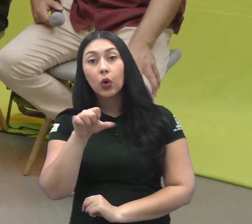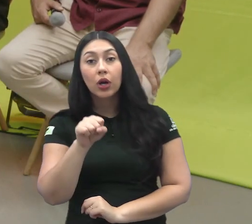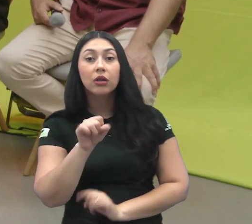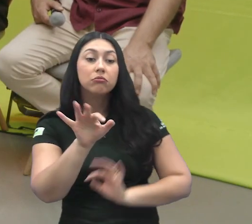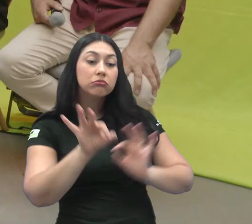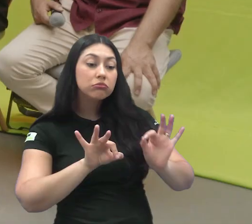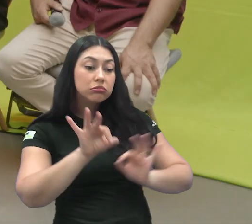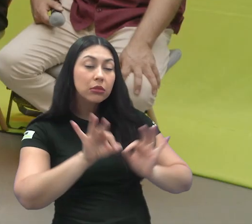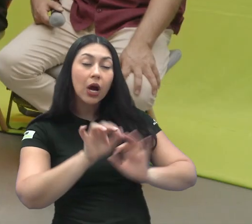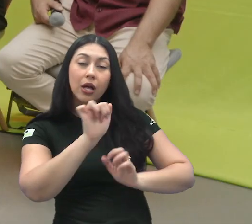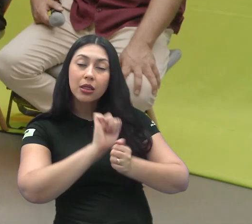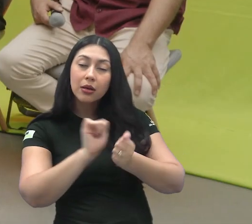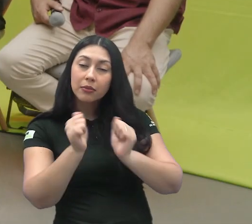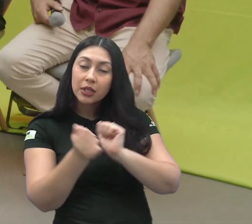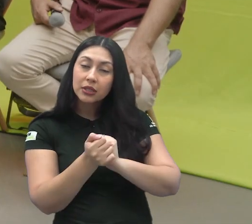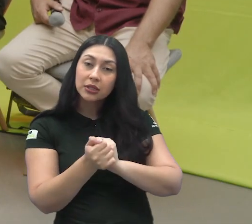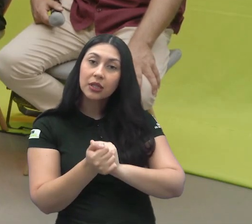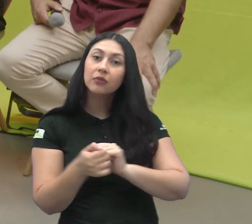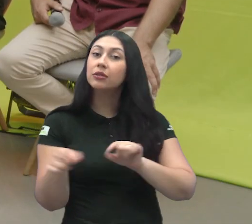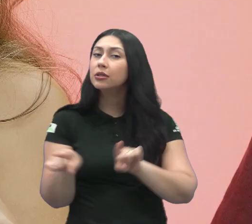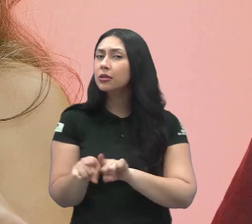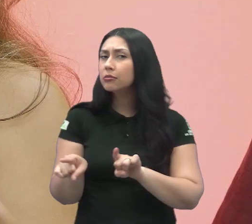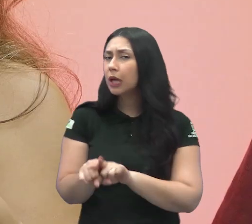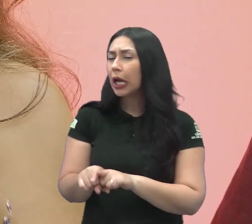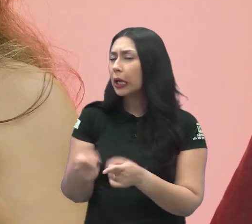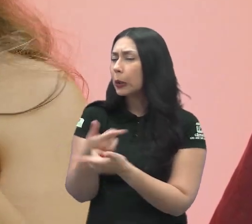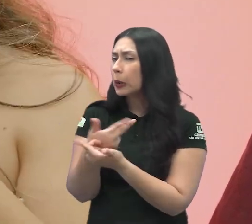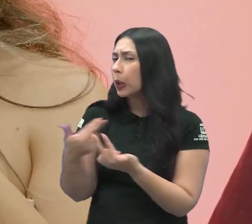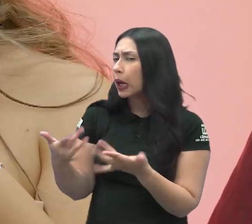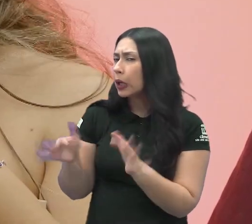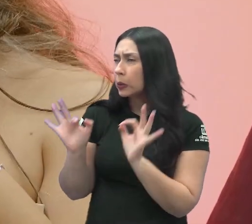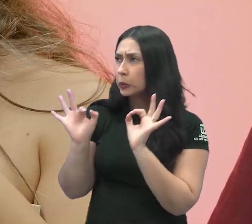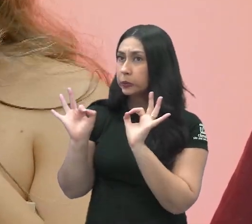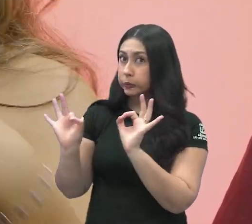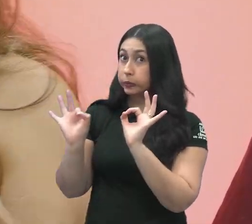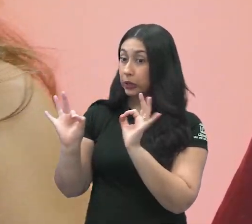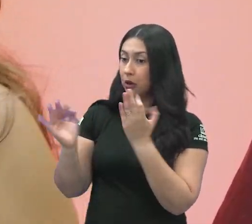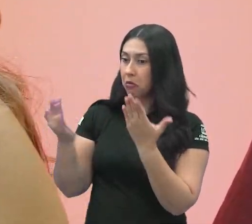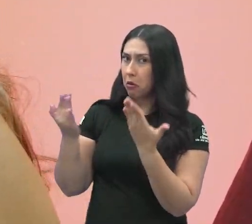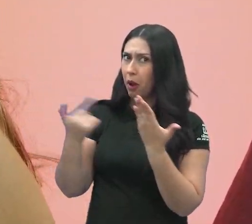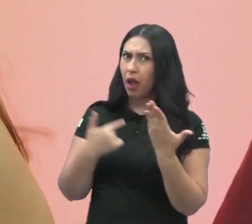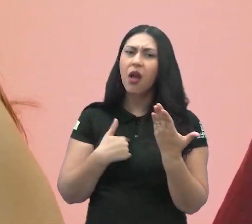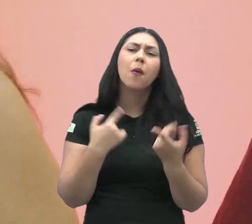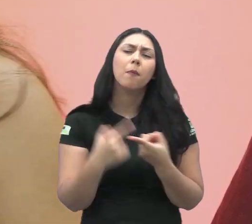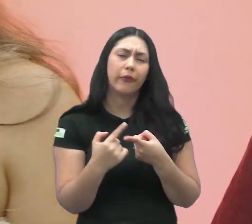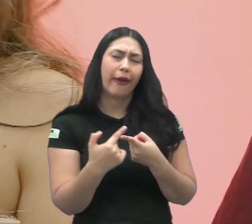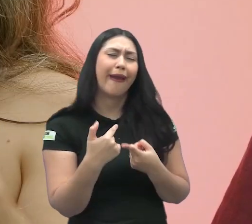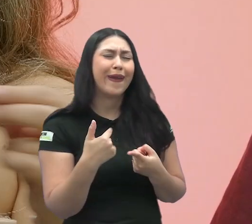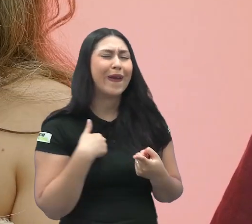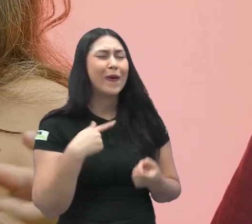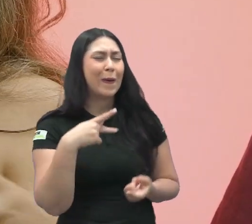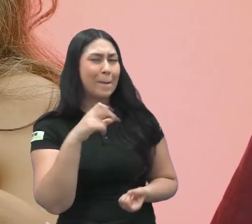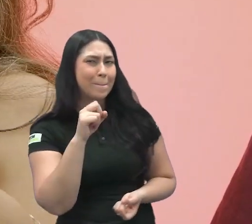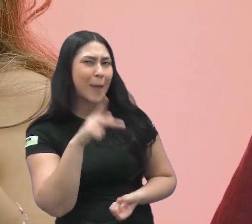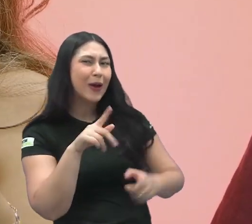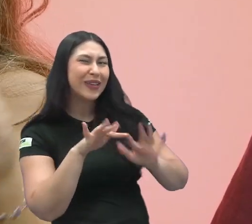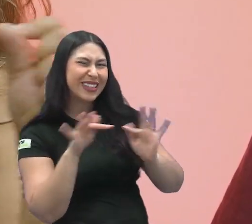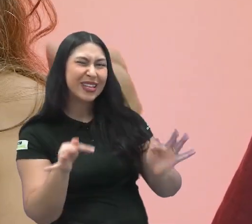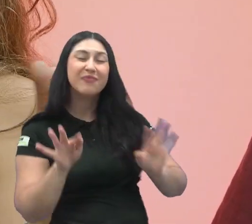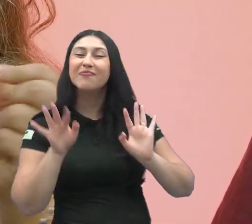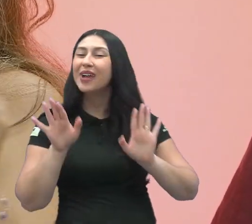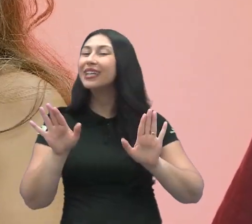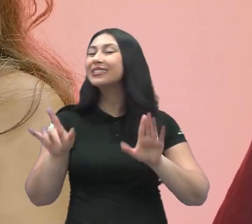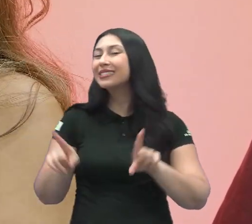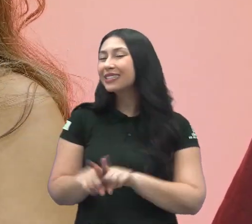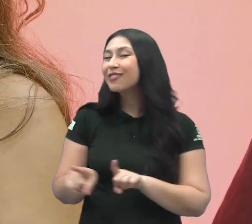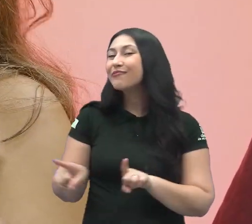canções o arranjo é dele, que tem muita coisa mais sofisticada do que eu faço, que eu sou do pop. Mas, ao mesmo tempo, a gente